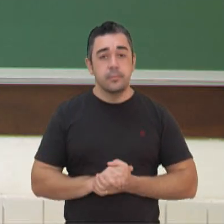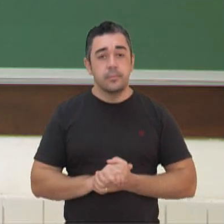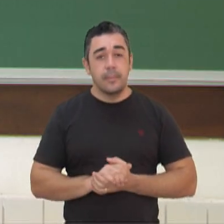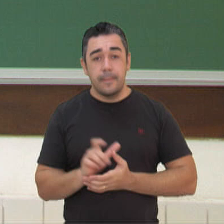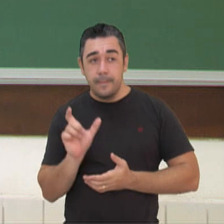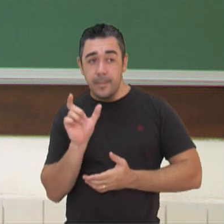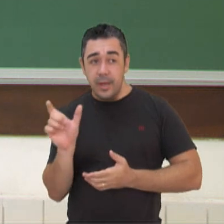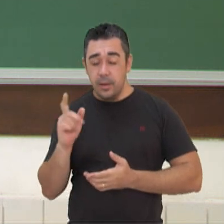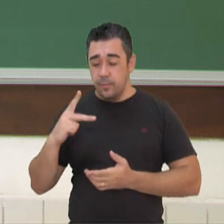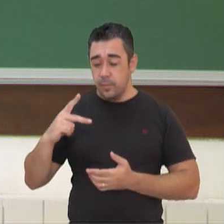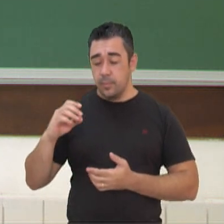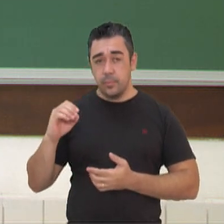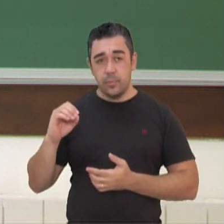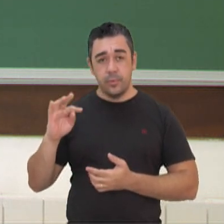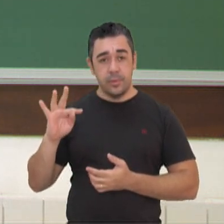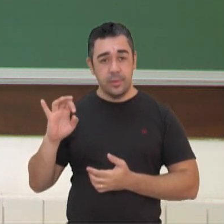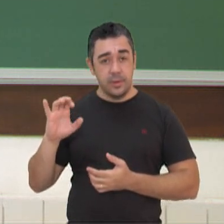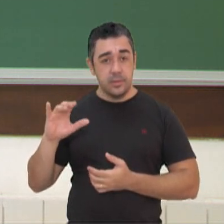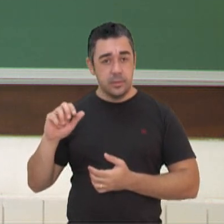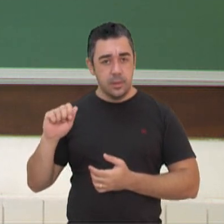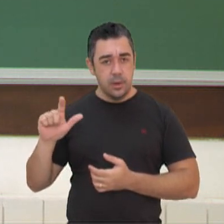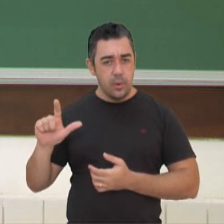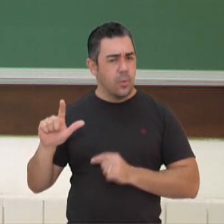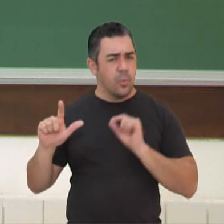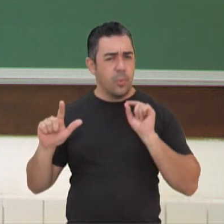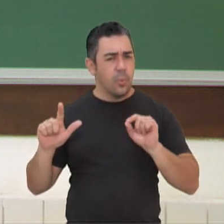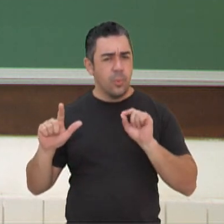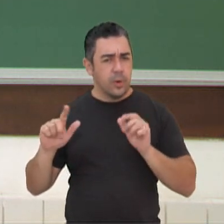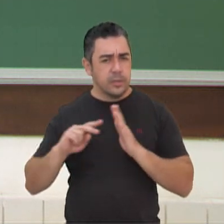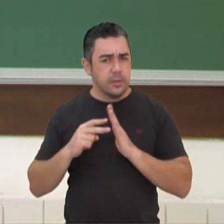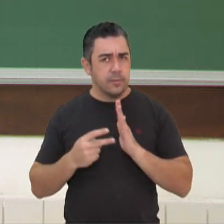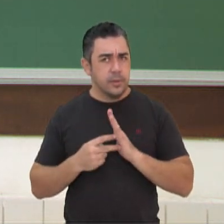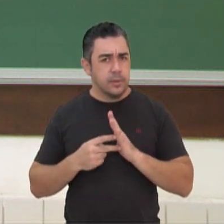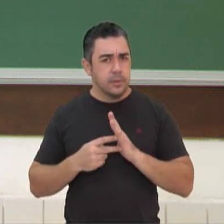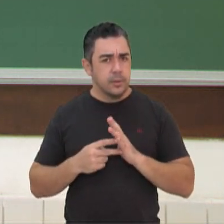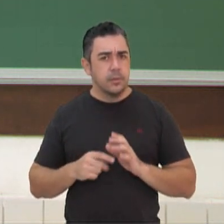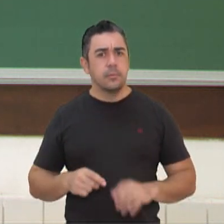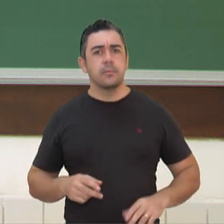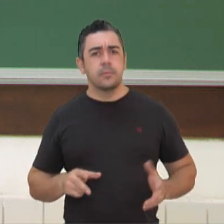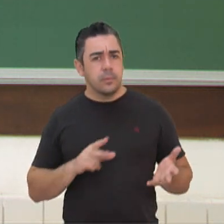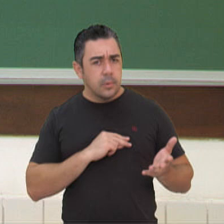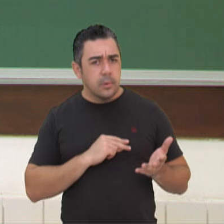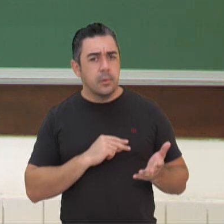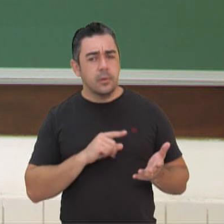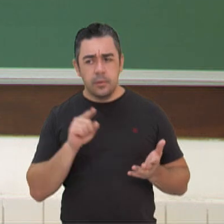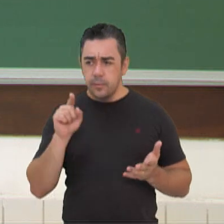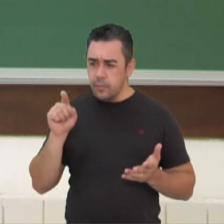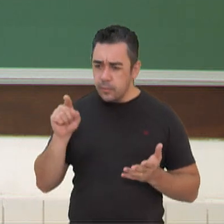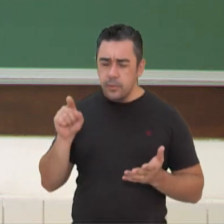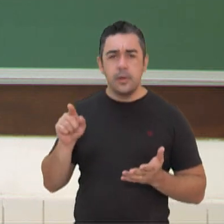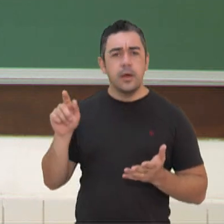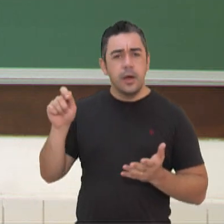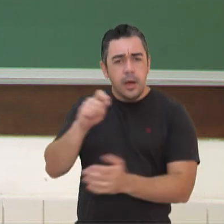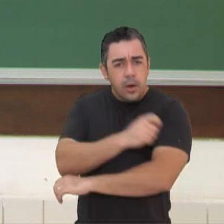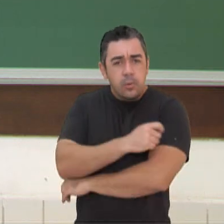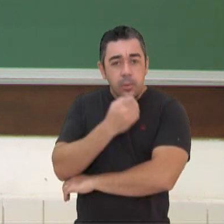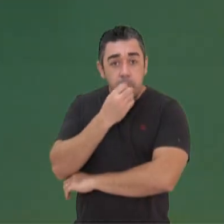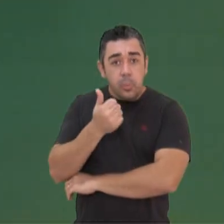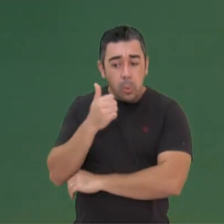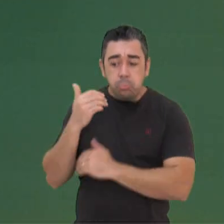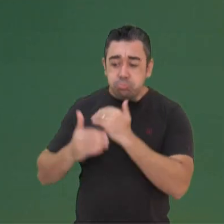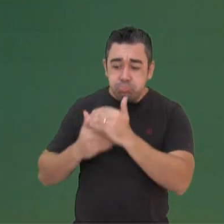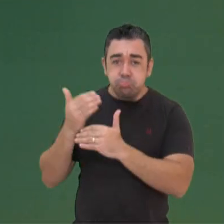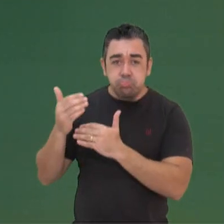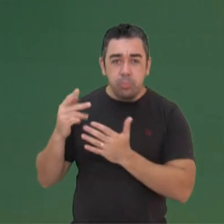palavra potencial, a gente tem na cabeça que isso pode ser um elogio. Nossa, você é um estudante em potencial. Mas